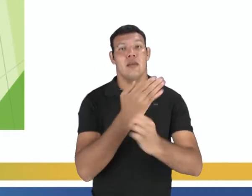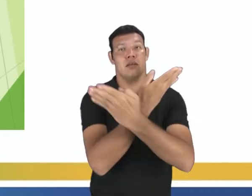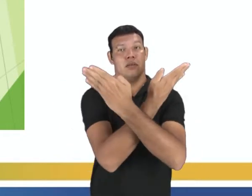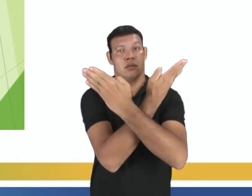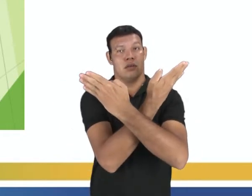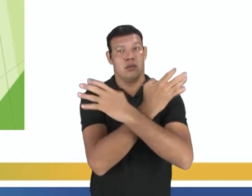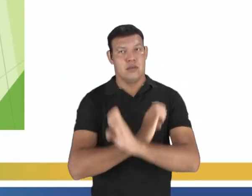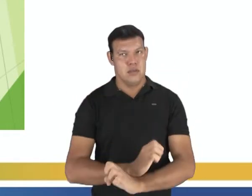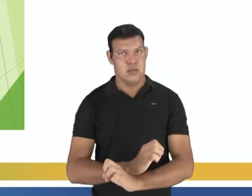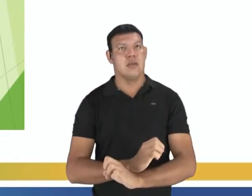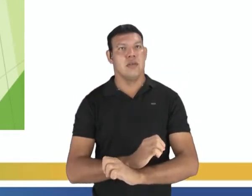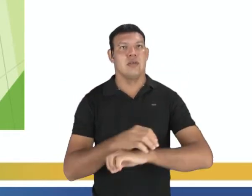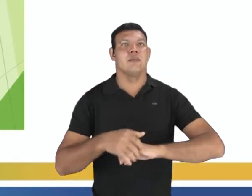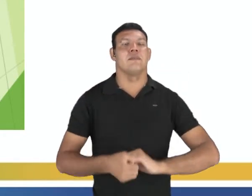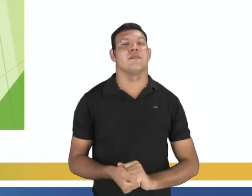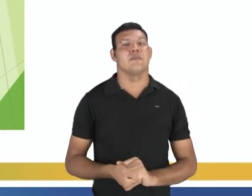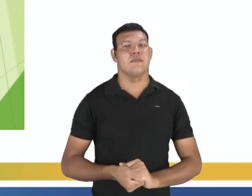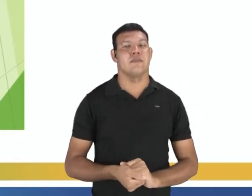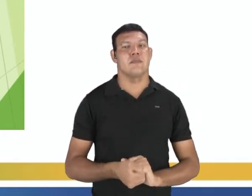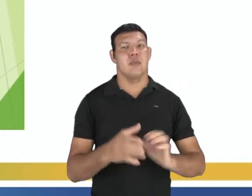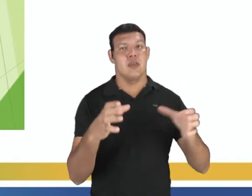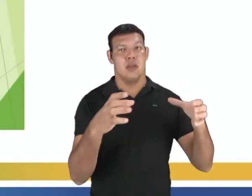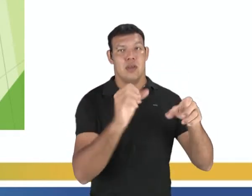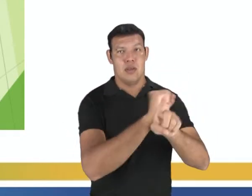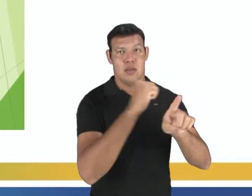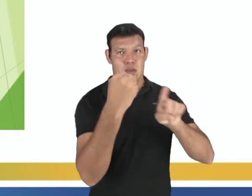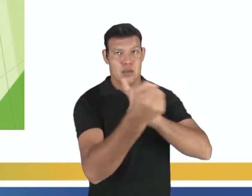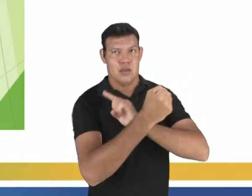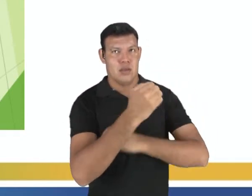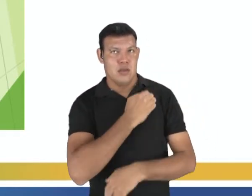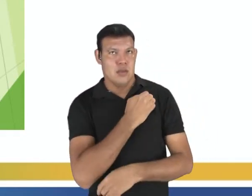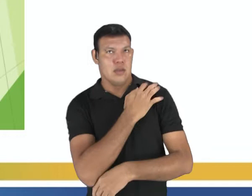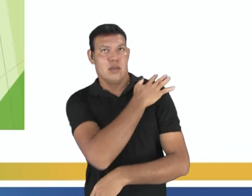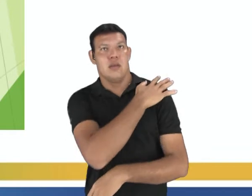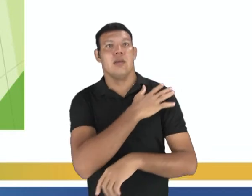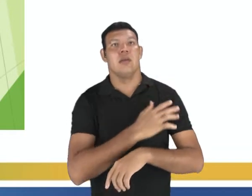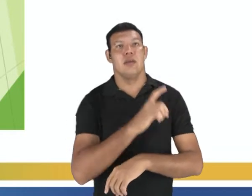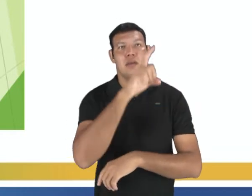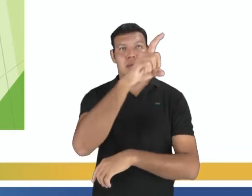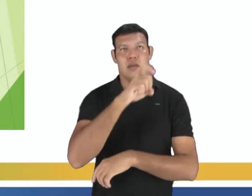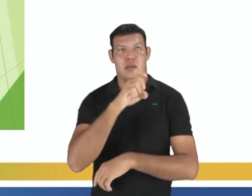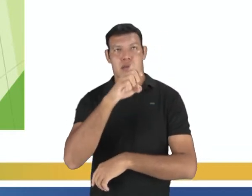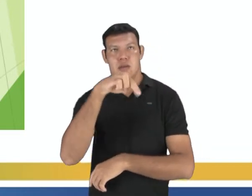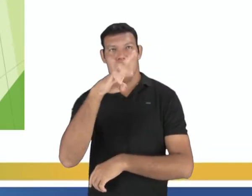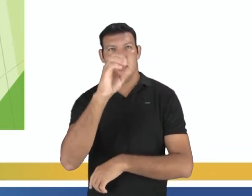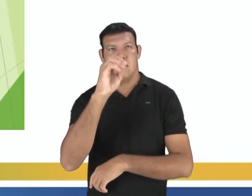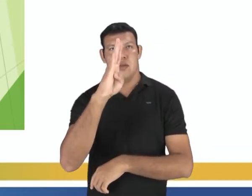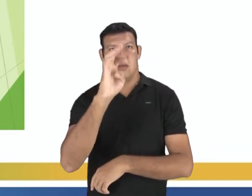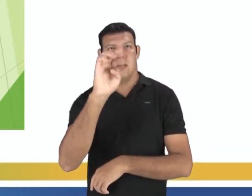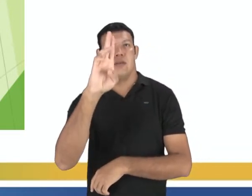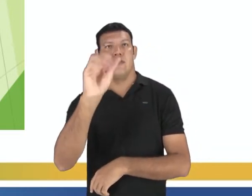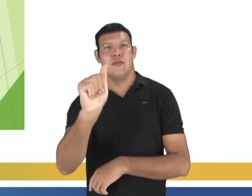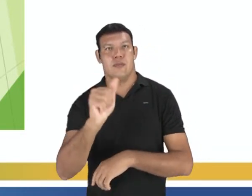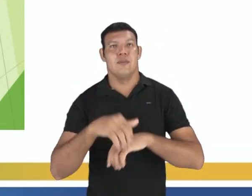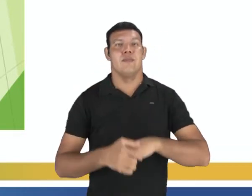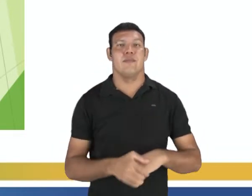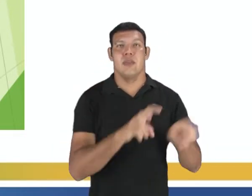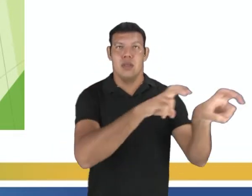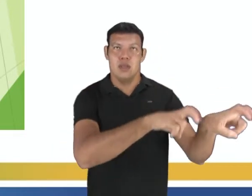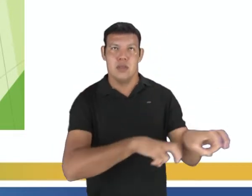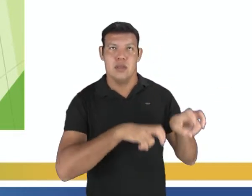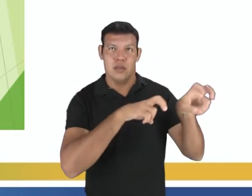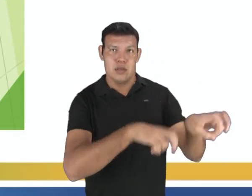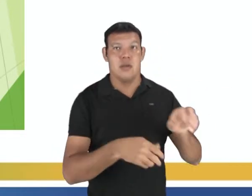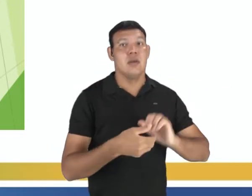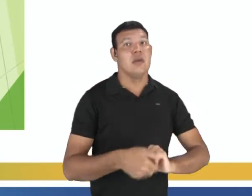Atenas. Esparta, pessoal, a gente tem uma sociedade militar, xenófoba, agrária e oligárquica, né, pessoal? Por quê?